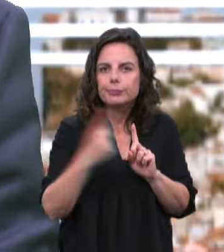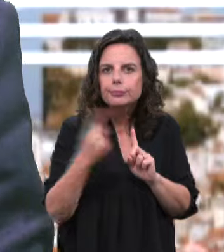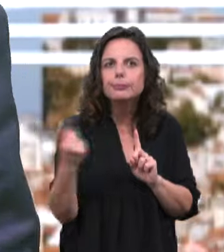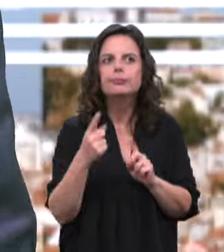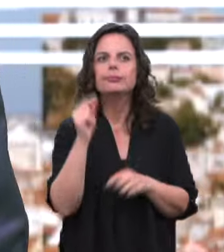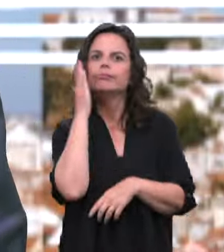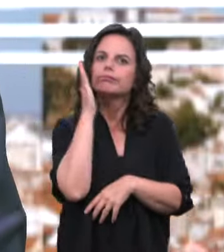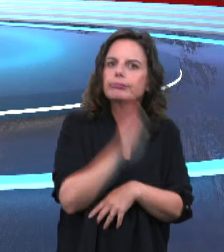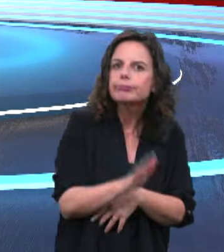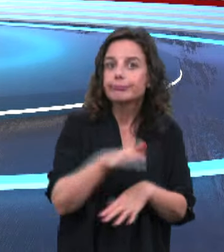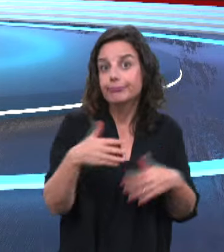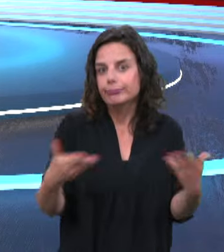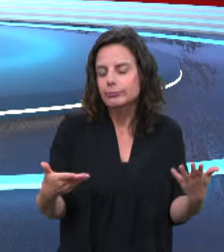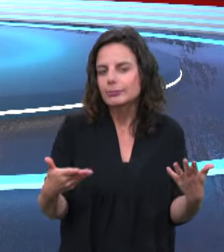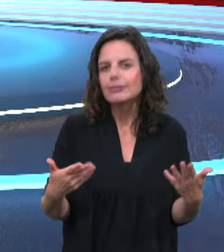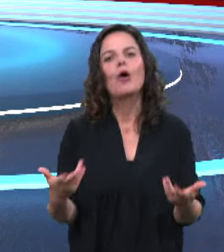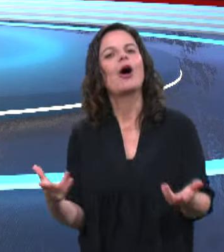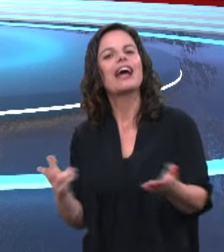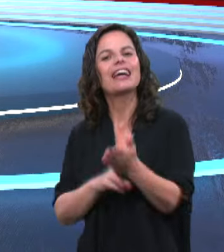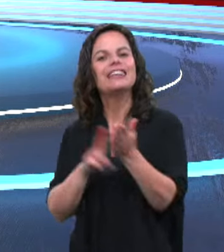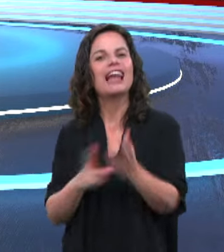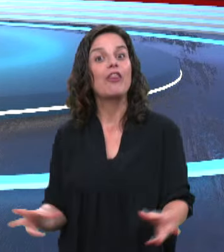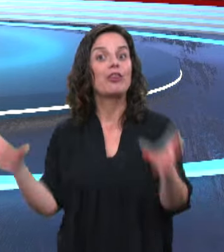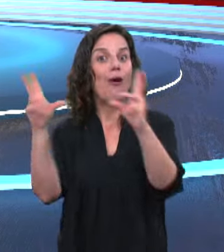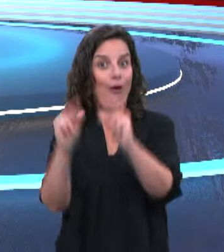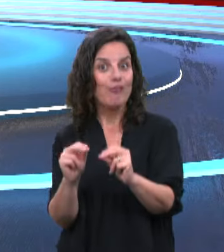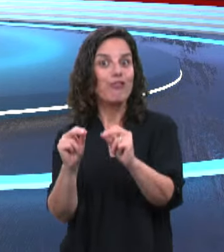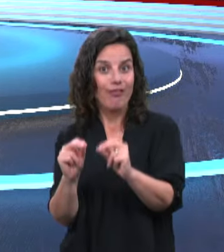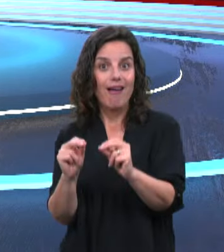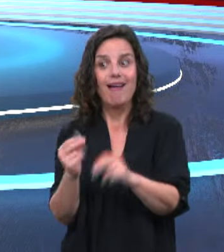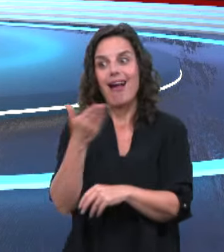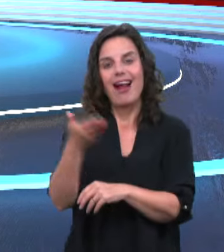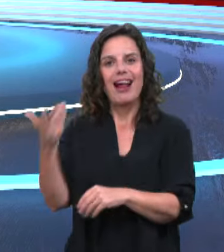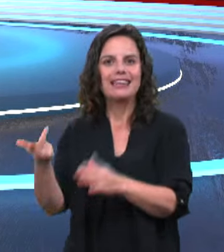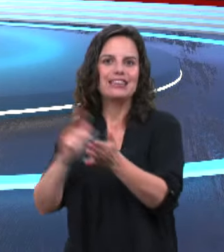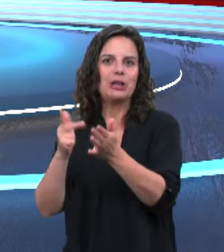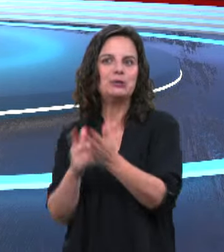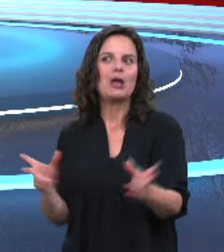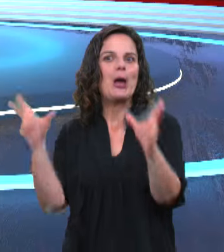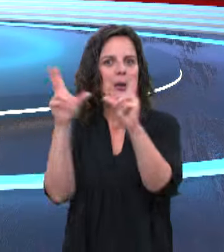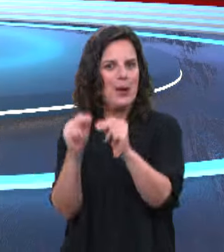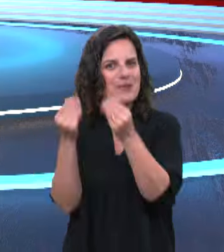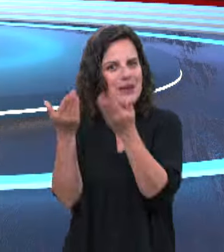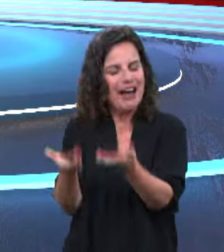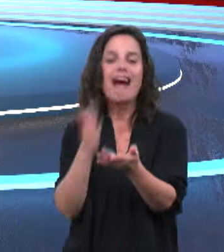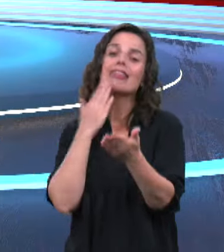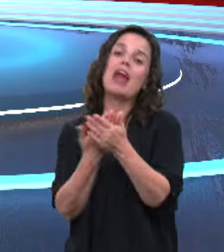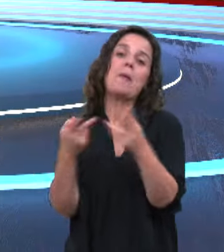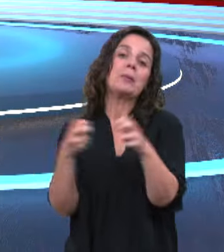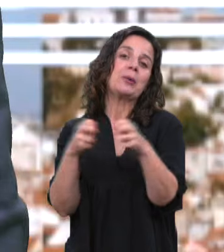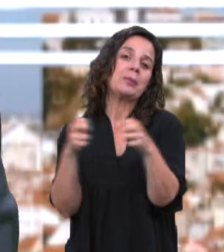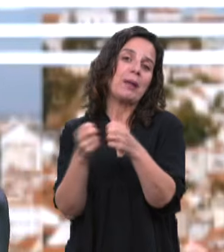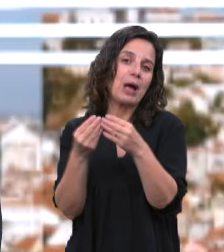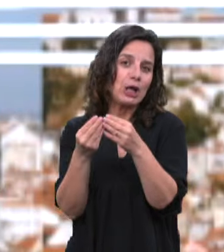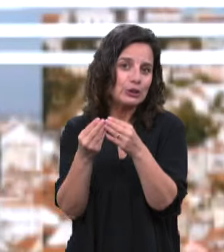e estadia, etc. E esta nova realidade, usando estas novas tecnologias, resolve este